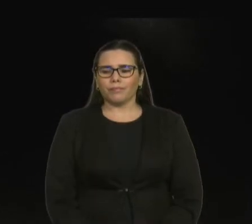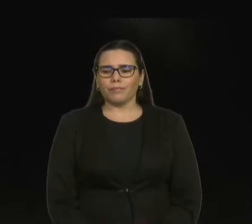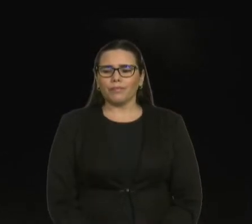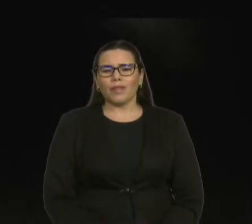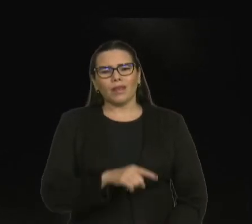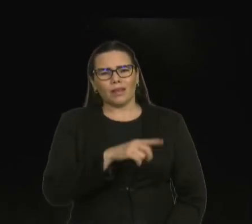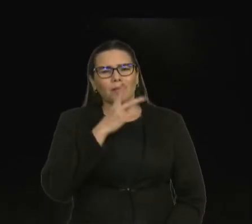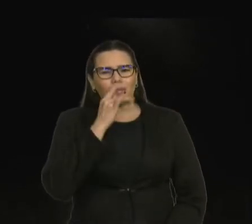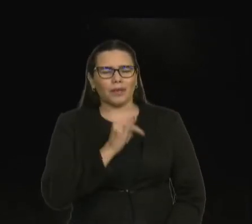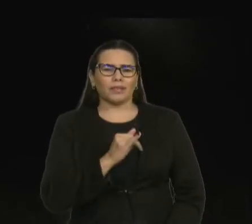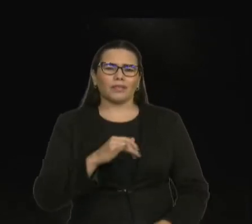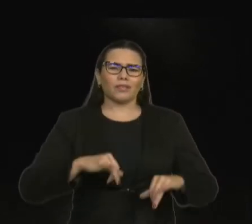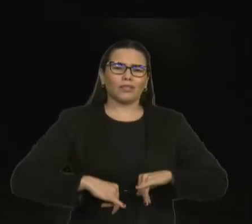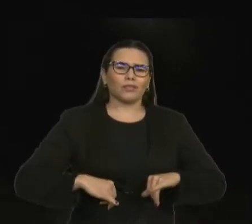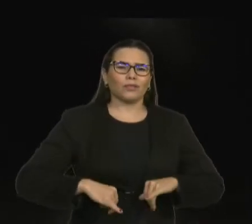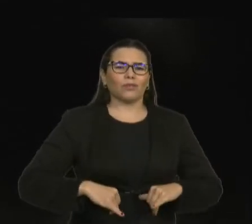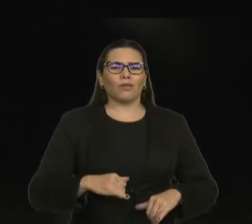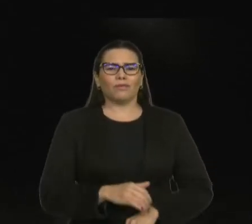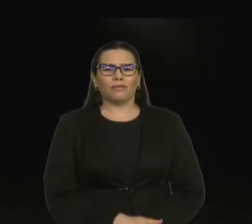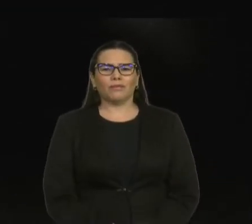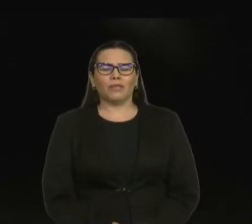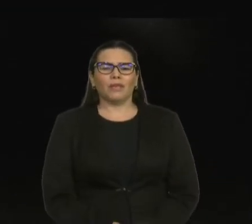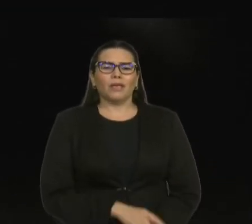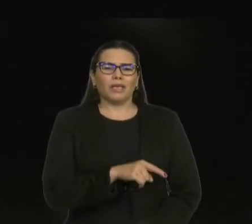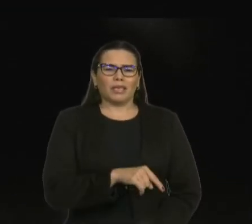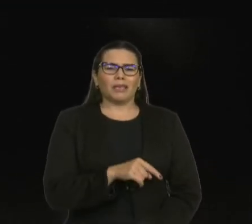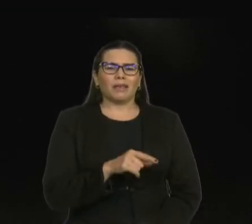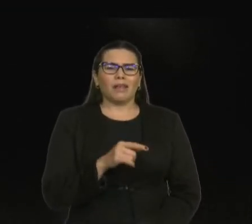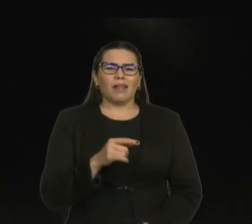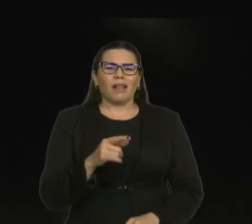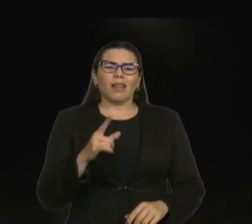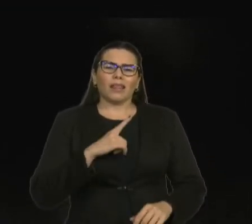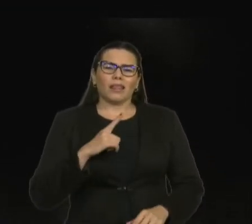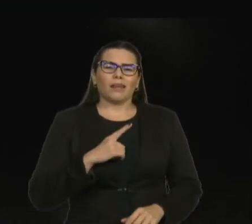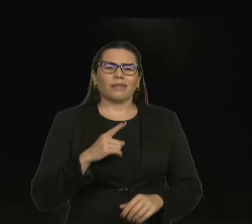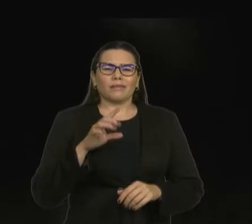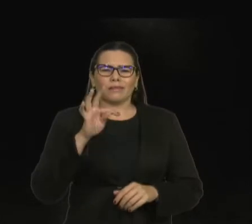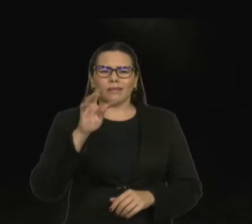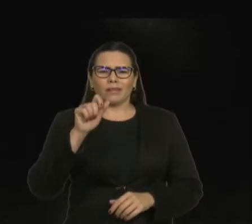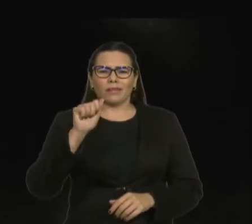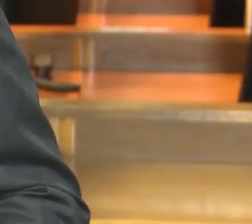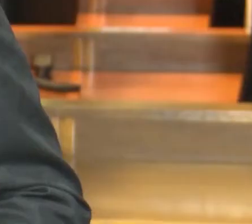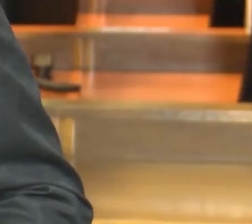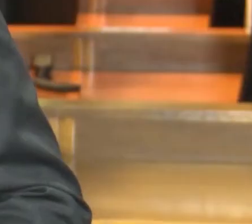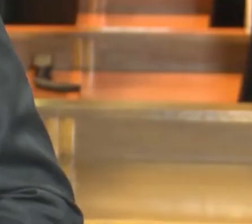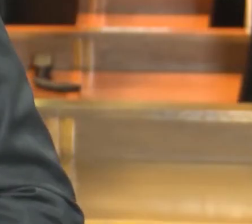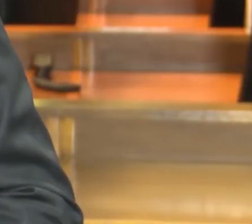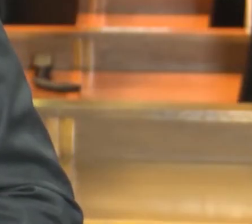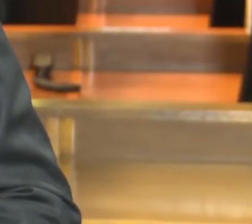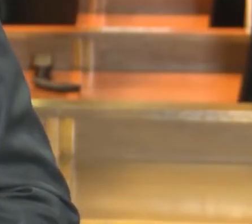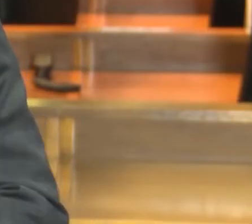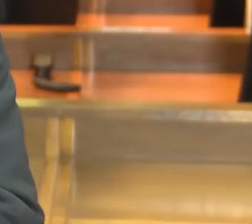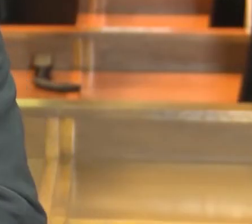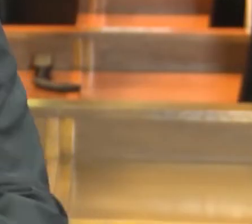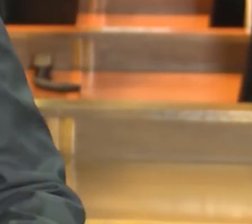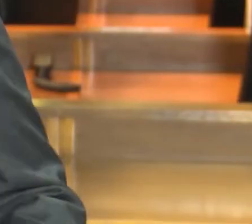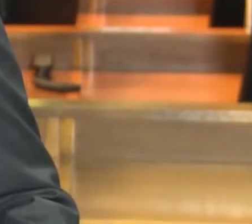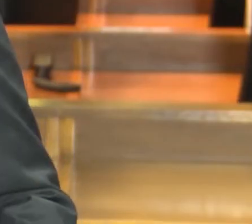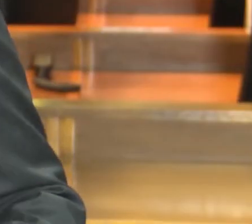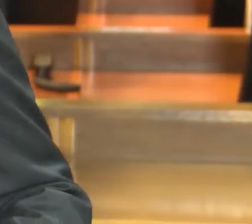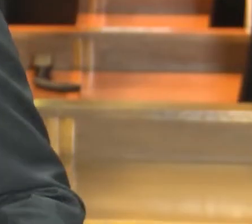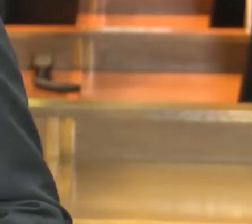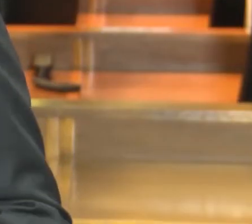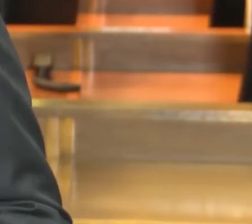superior e de pós-graduação, exclusivamente em um único estabelecimento. A gente acompanha um trecho